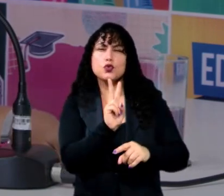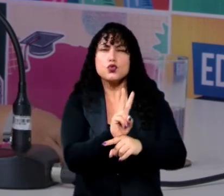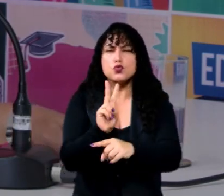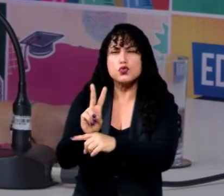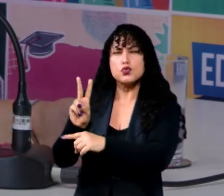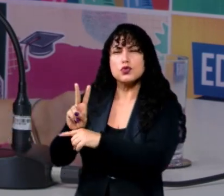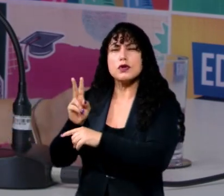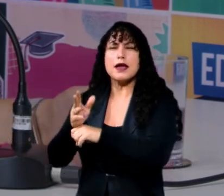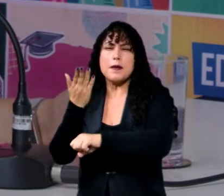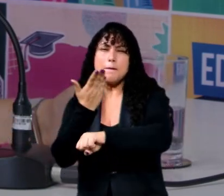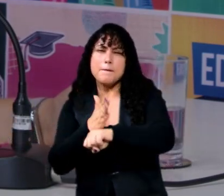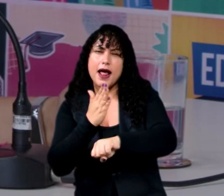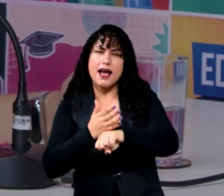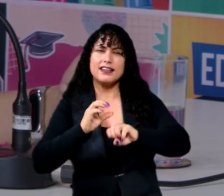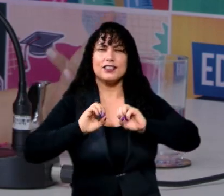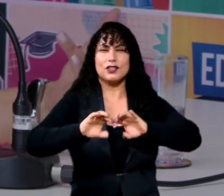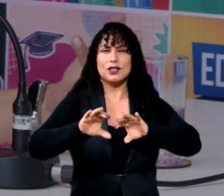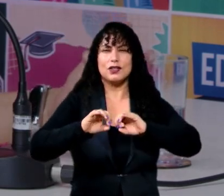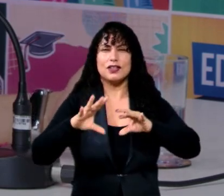de práticas